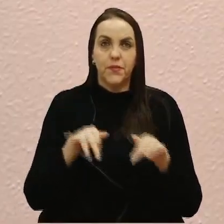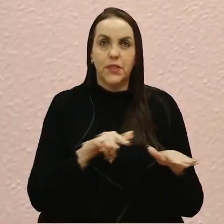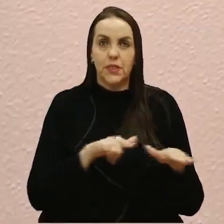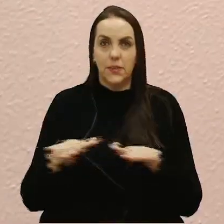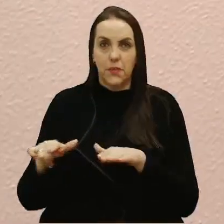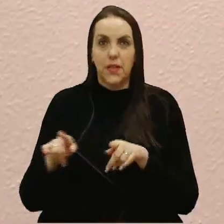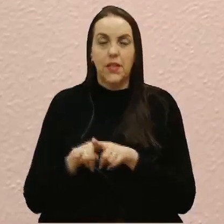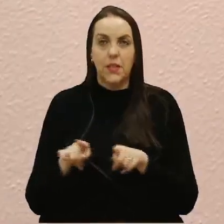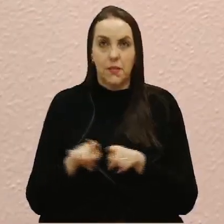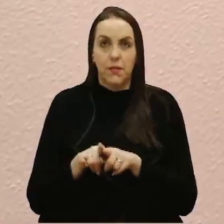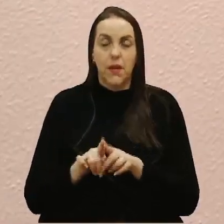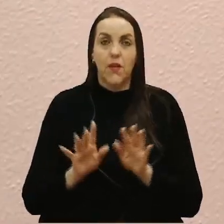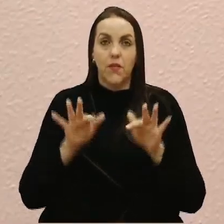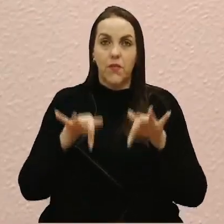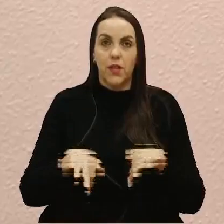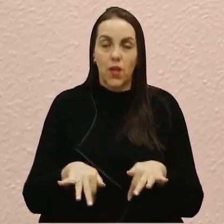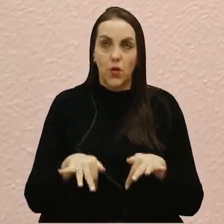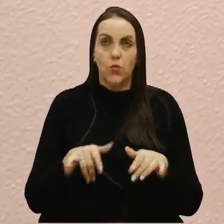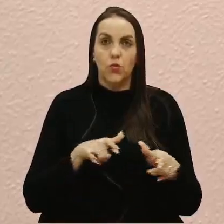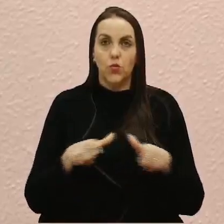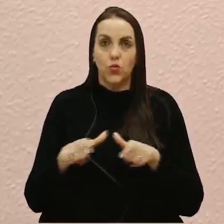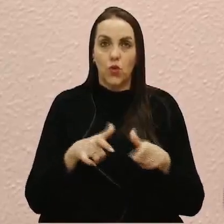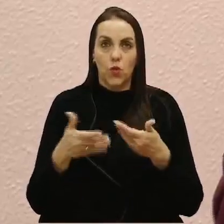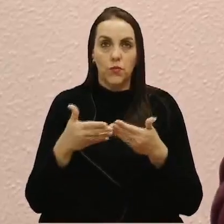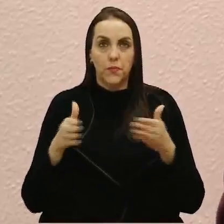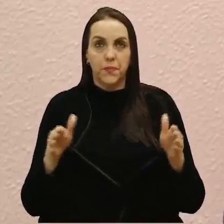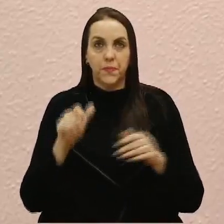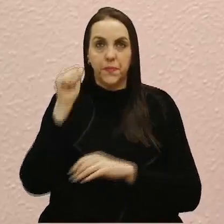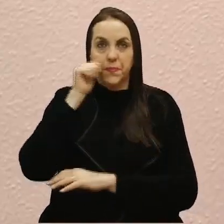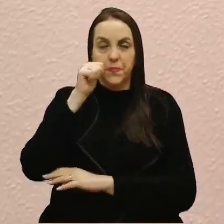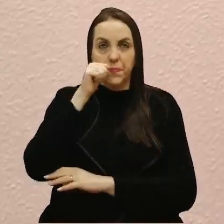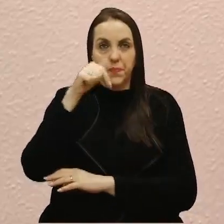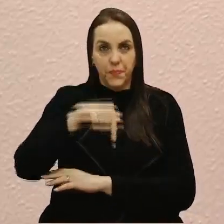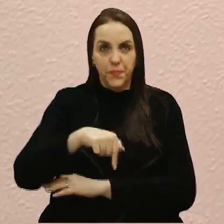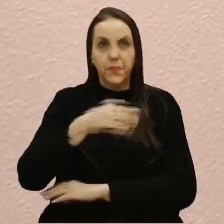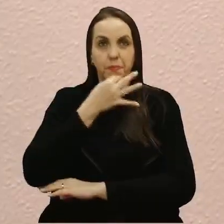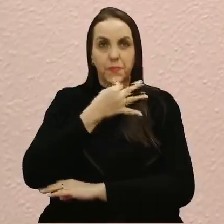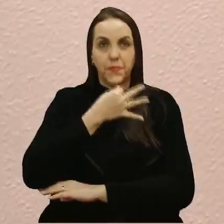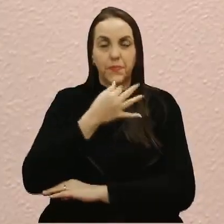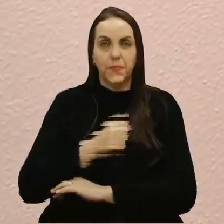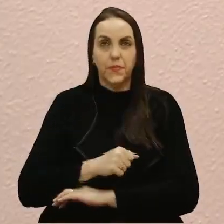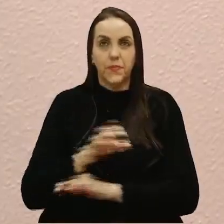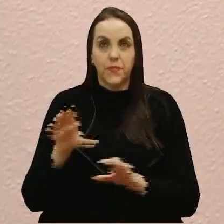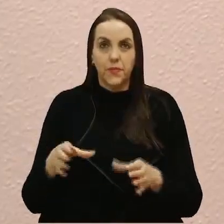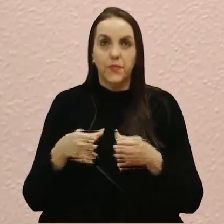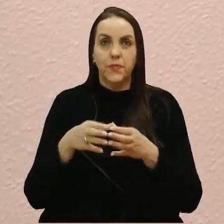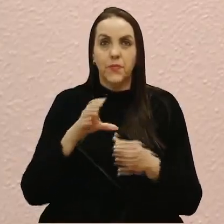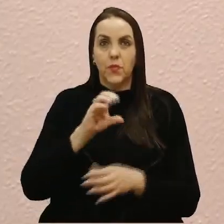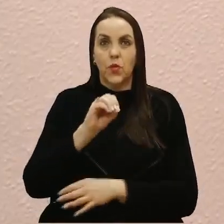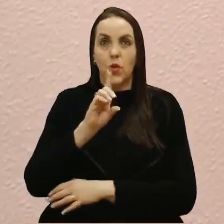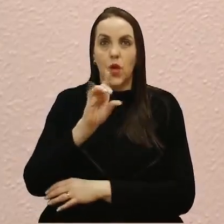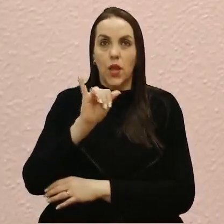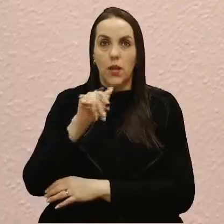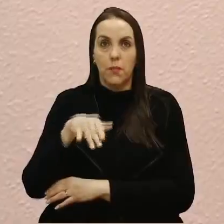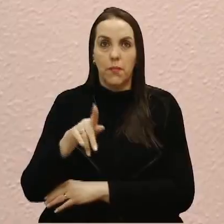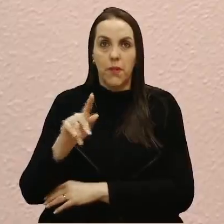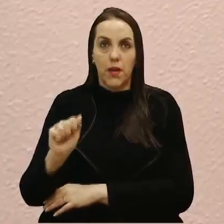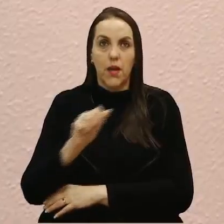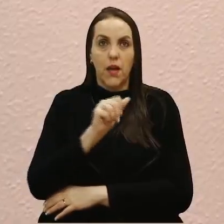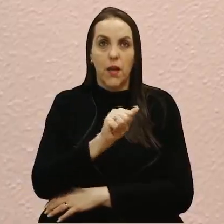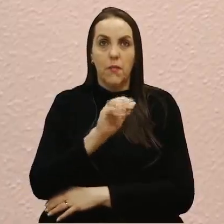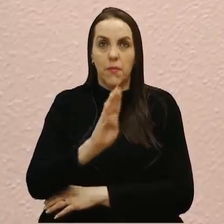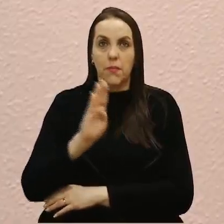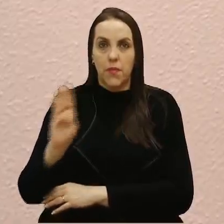a final dos Jogos Abertos Feminino na nossa cidade, e nós tivemos, então, o time Olímpia, a ABB, que foi bicampeão,